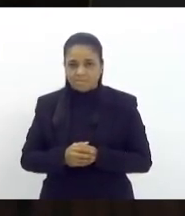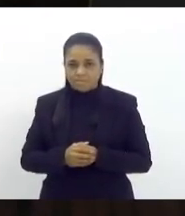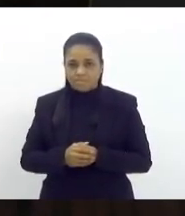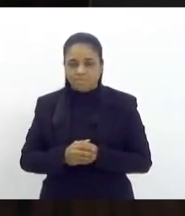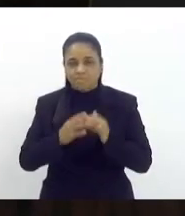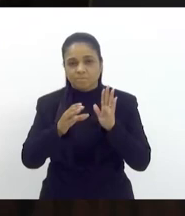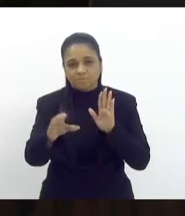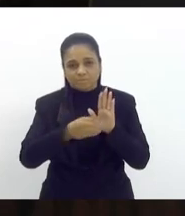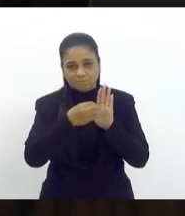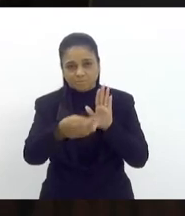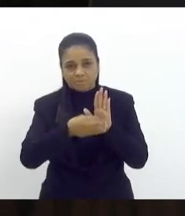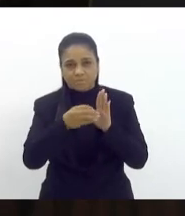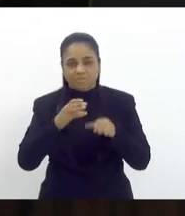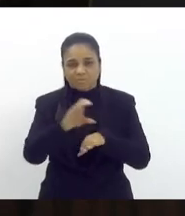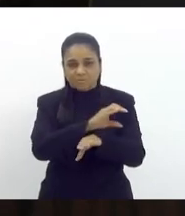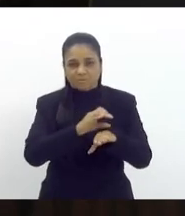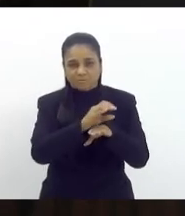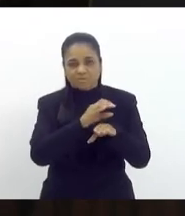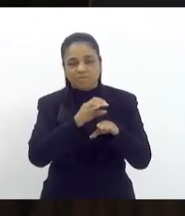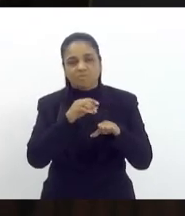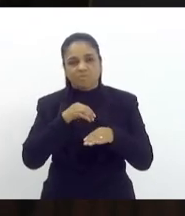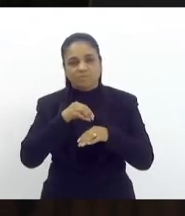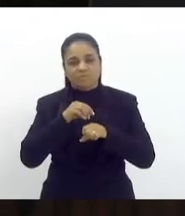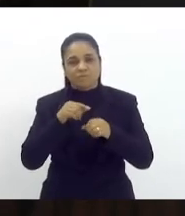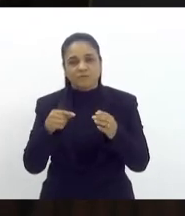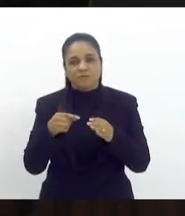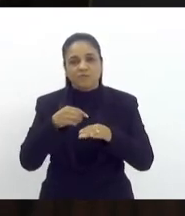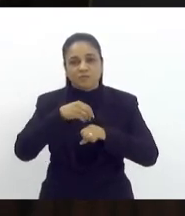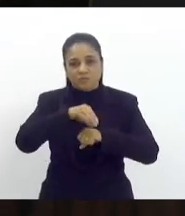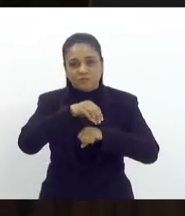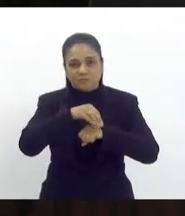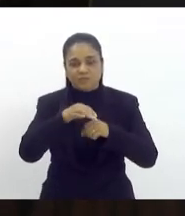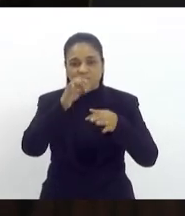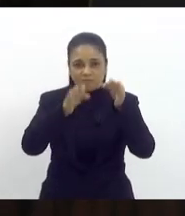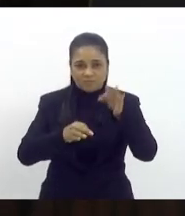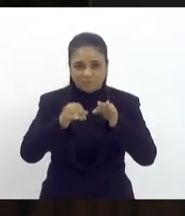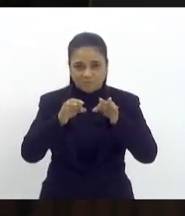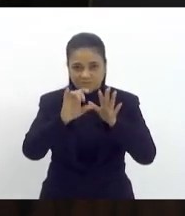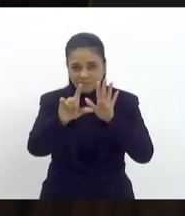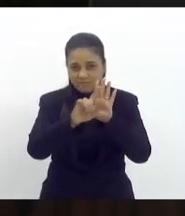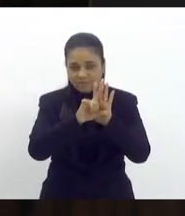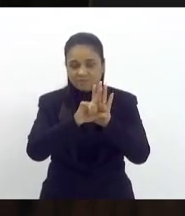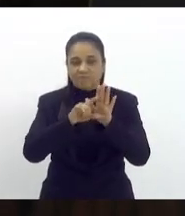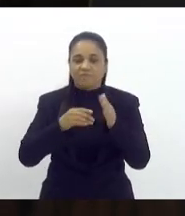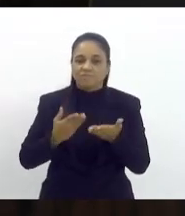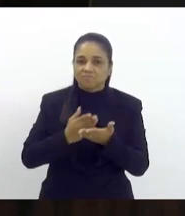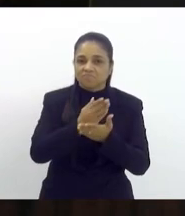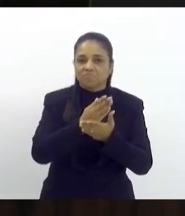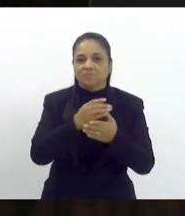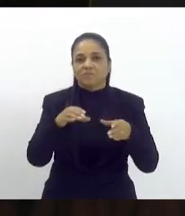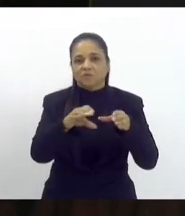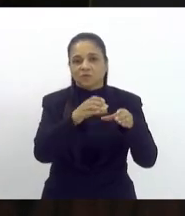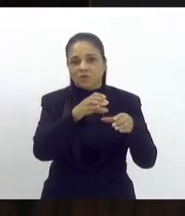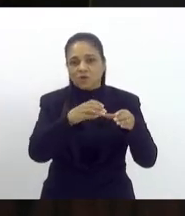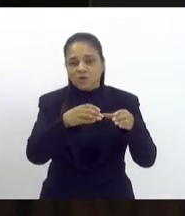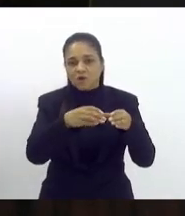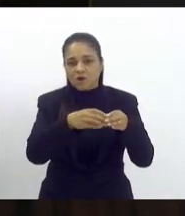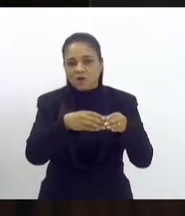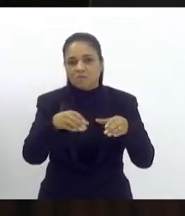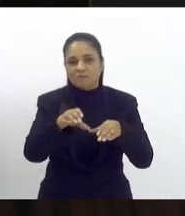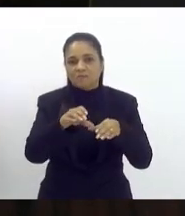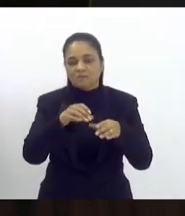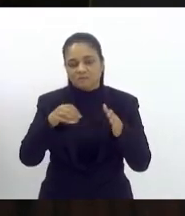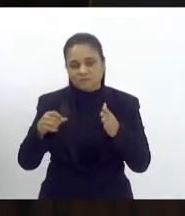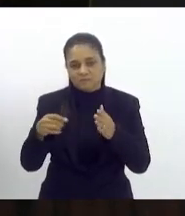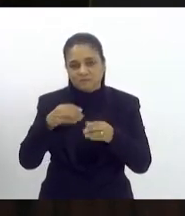pareceres da comissão de indicação Legislativa favorável novo parecer as emendas de plenário da comissão de